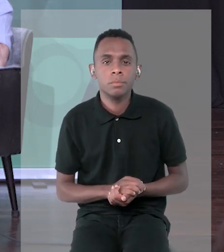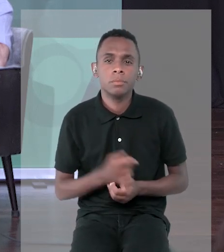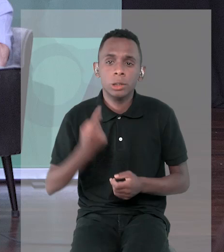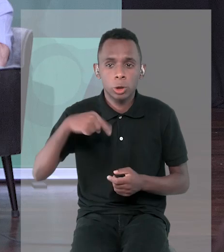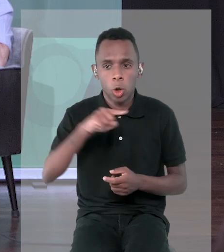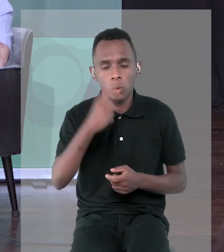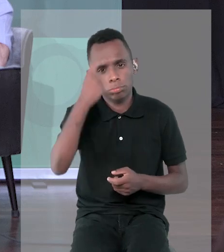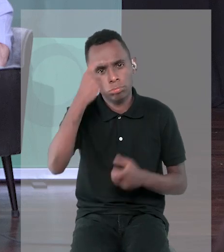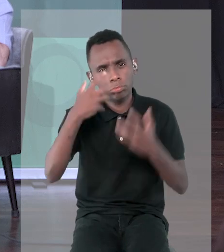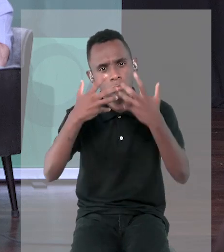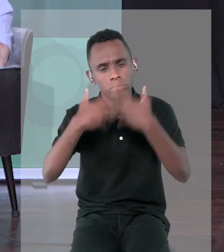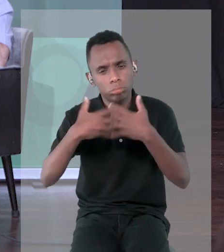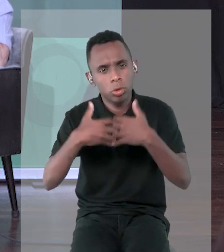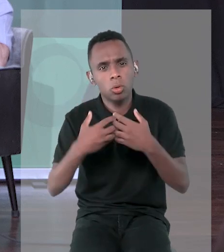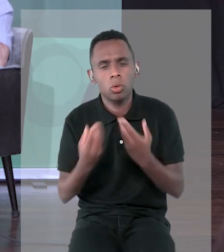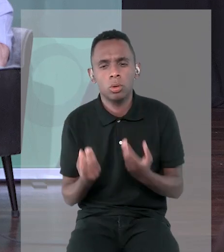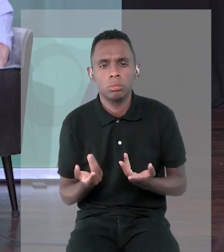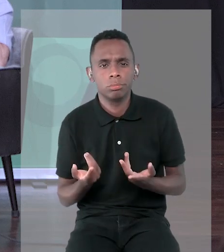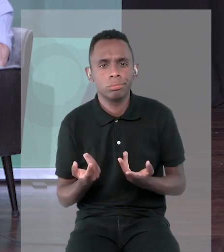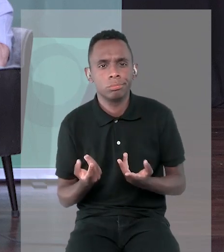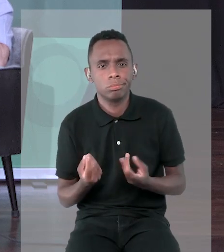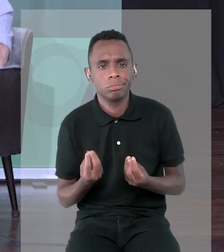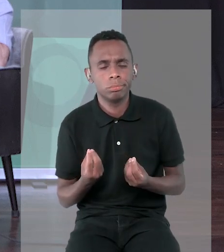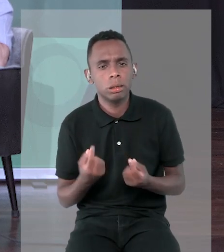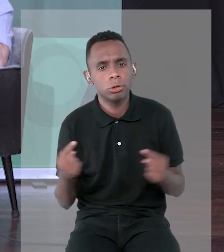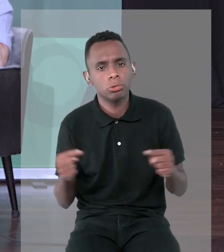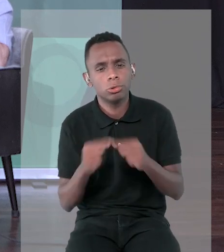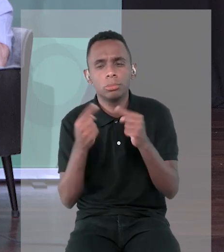isso como um